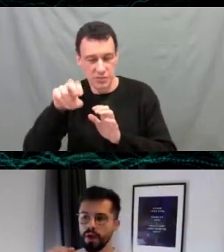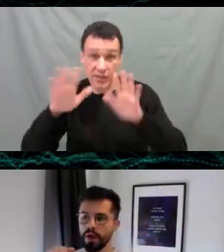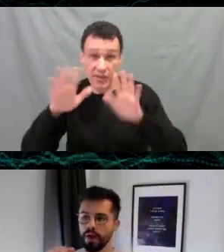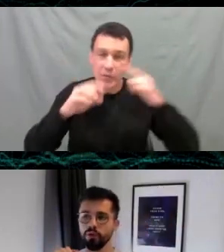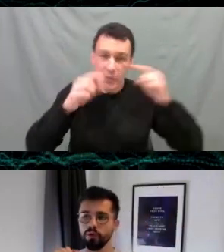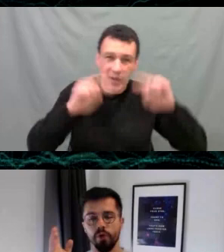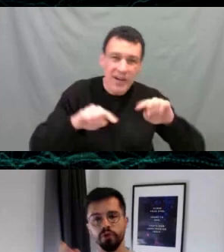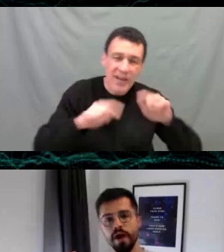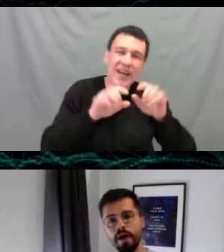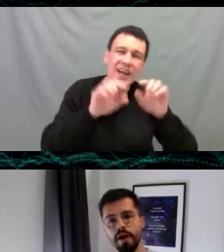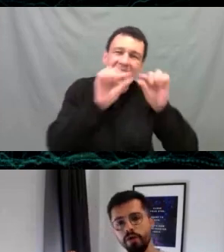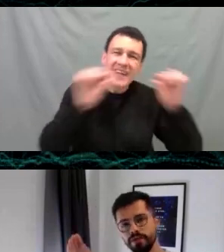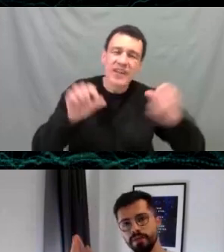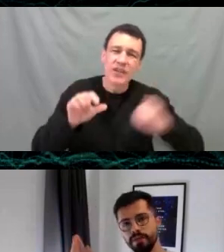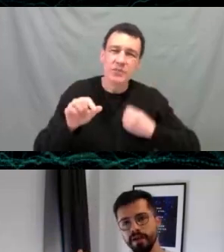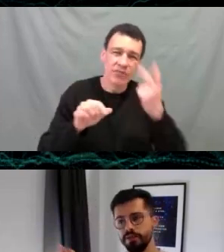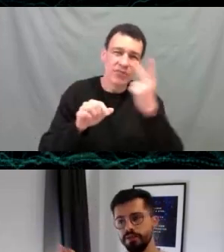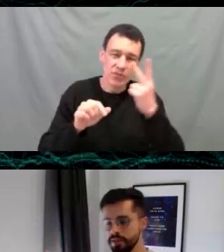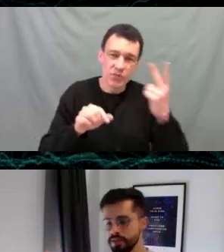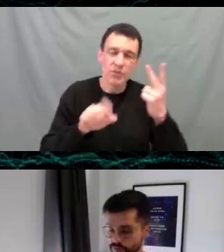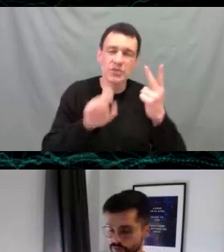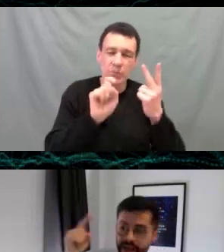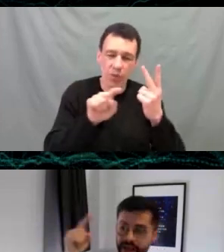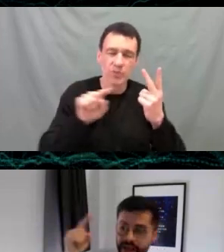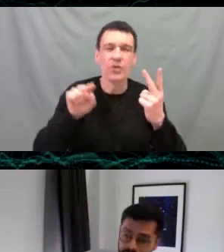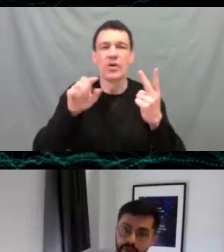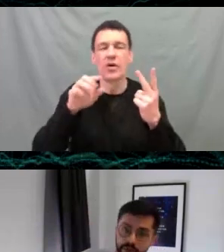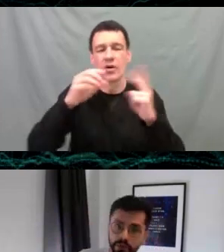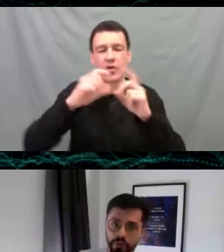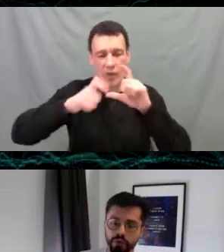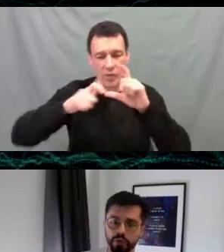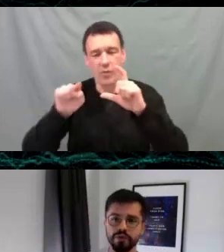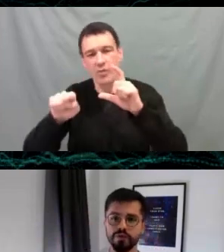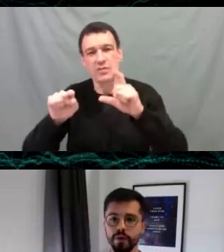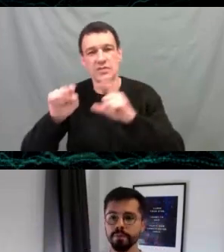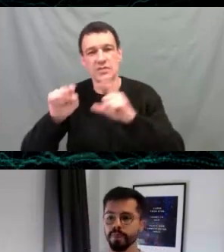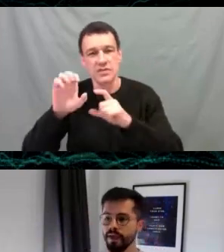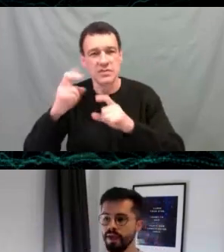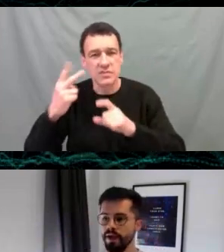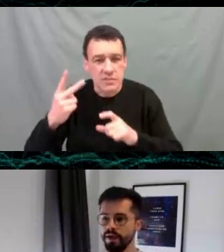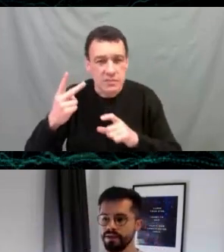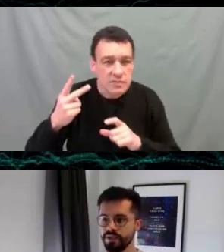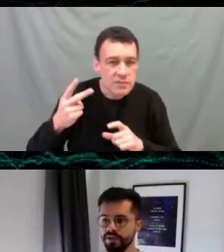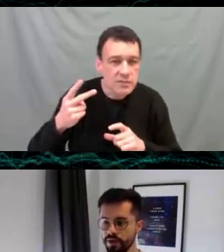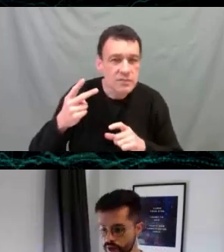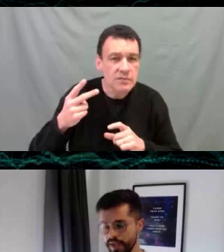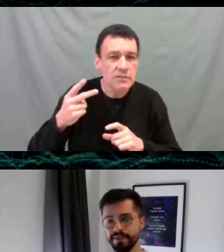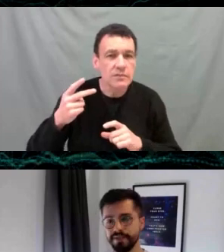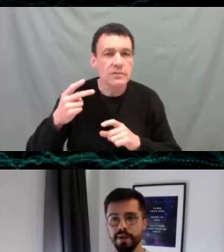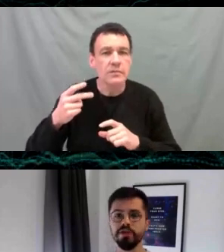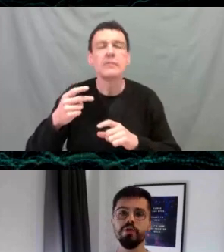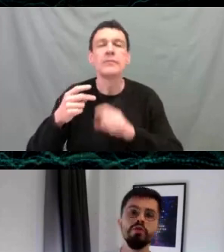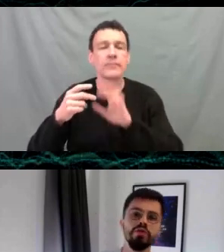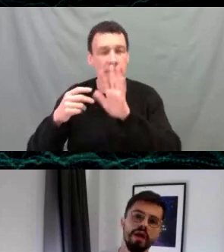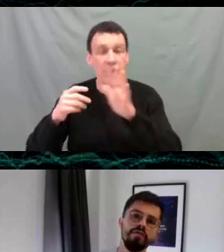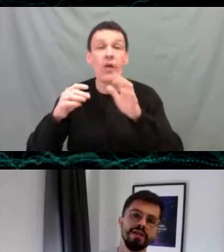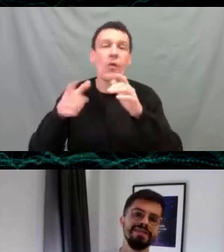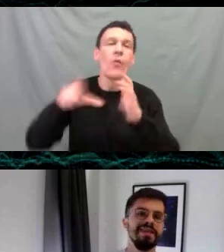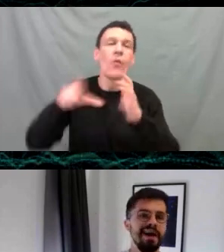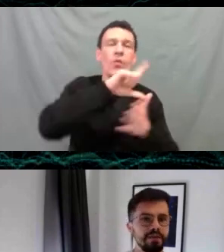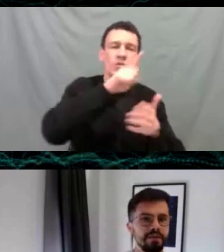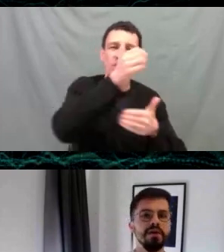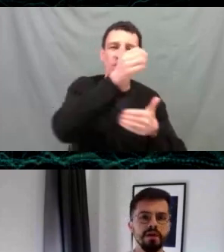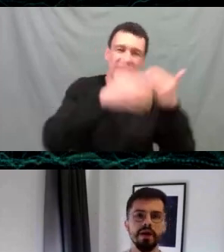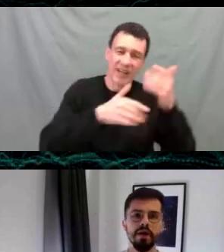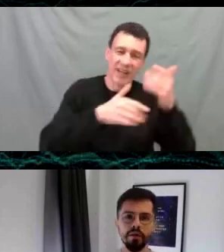ou os pontos Barbosa dos vai ser dois que você lembra lá no nosso slide anterior é exatamente onde